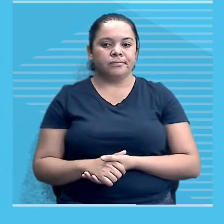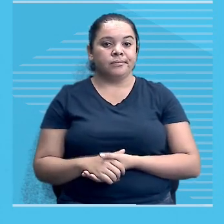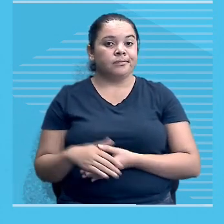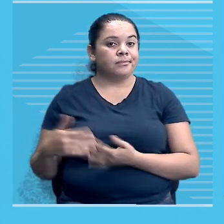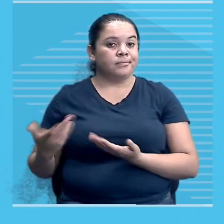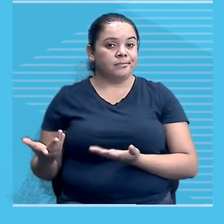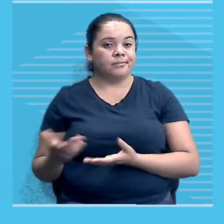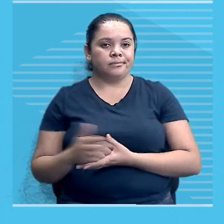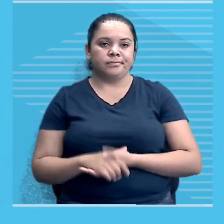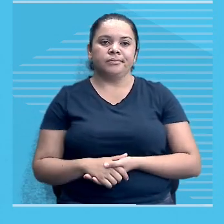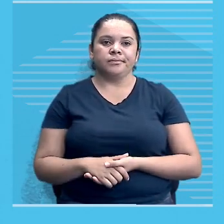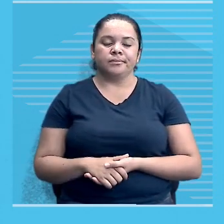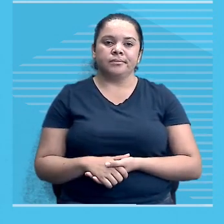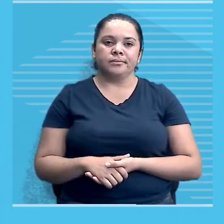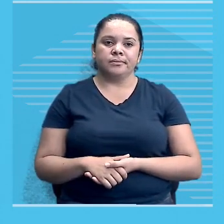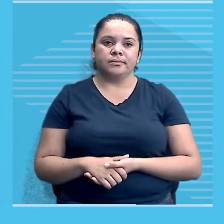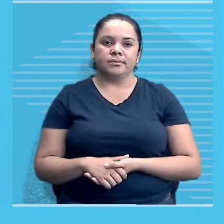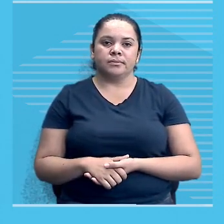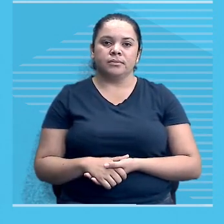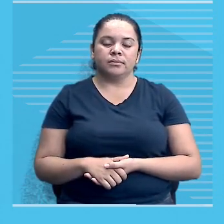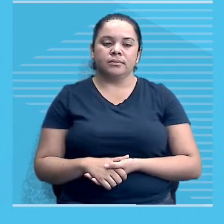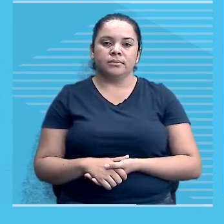E aí